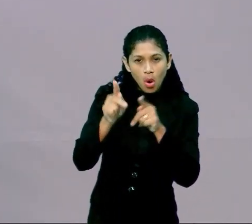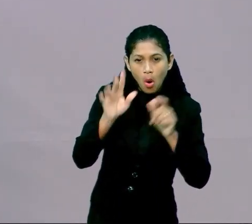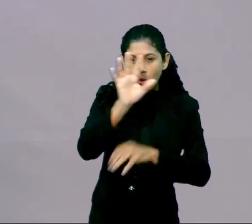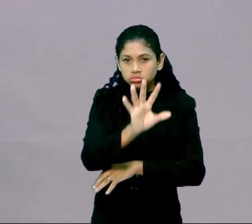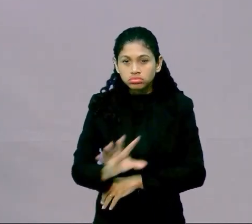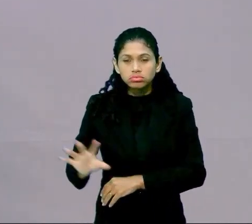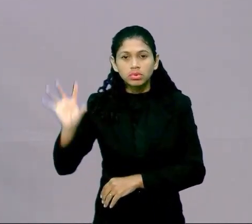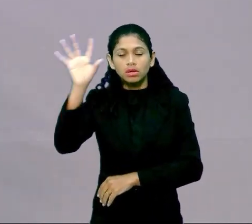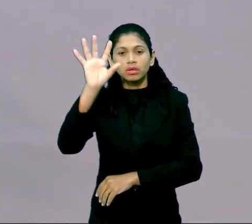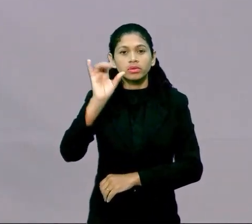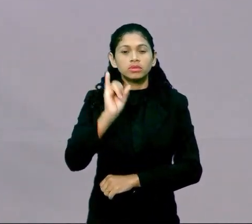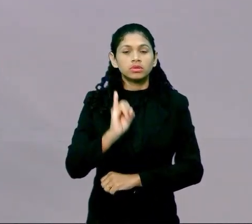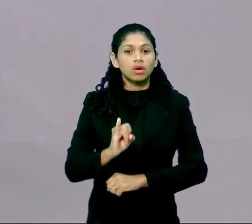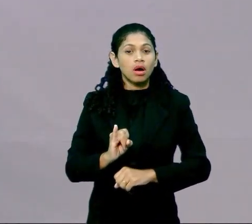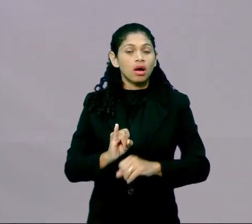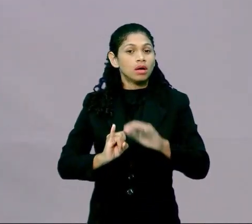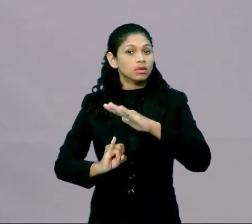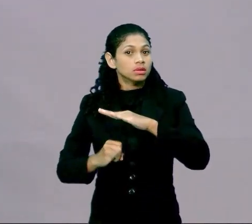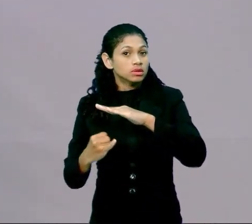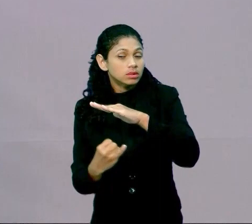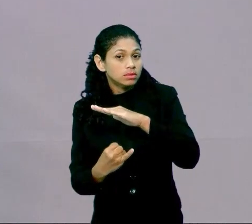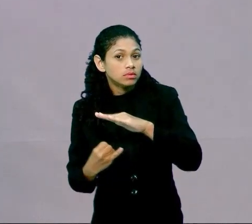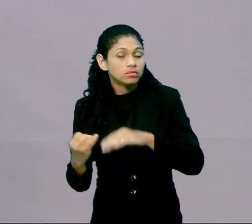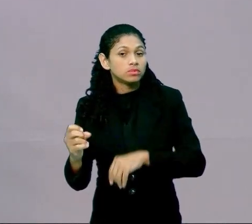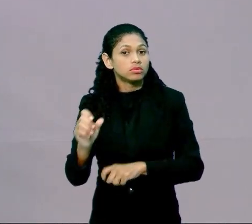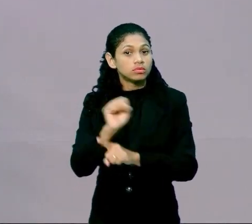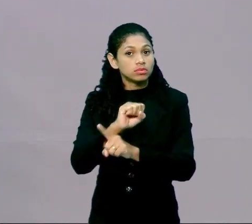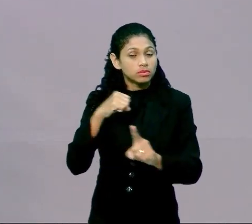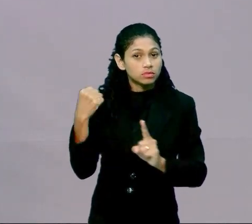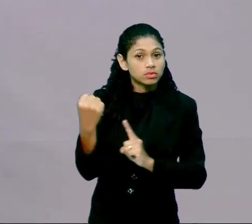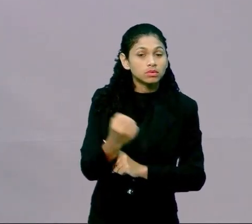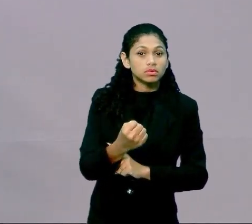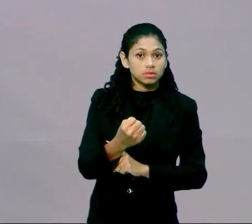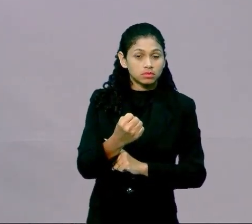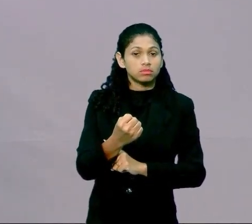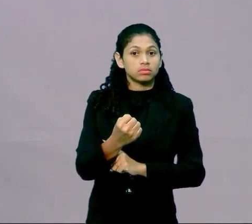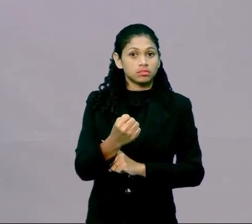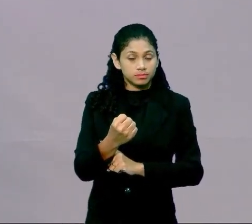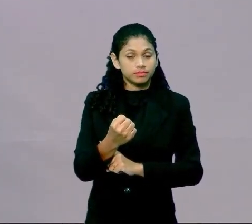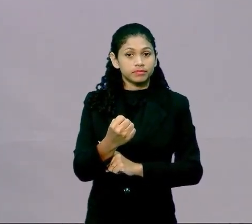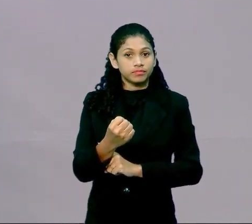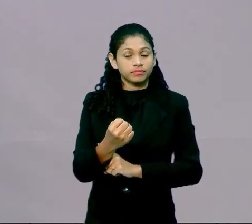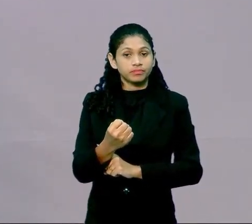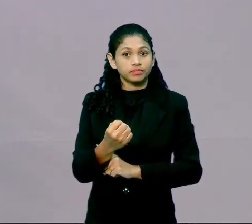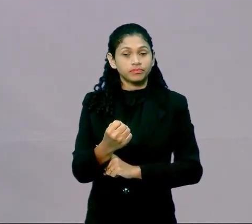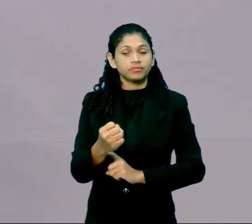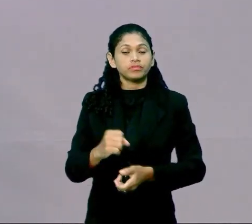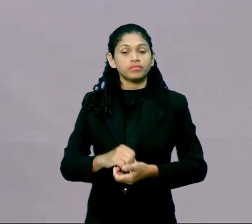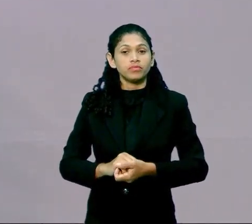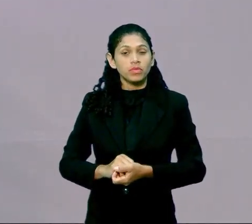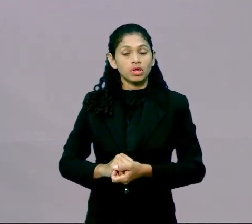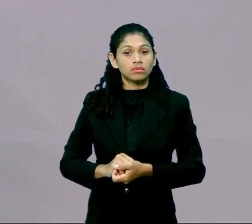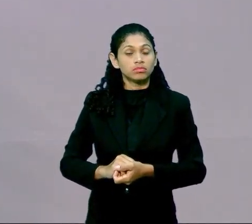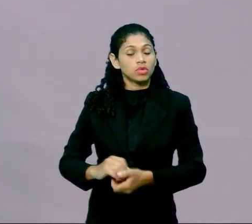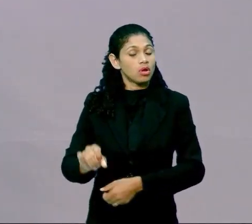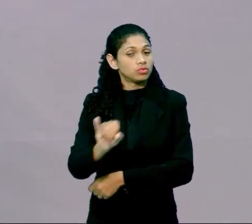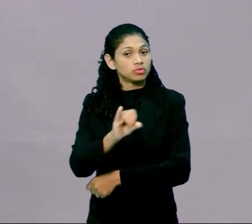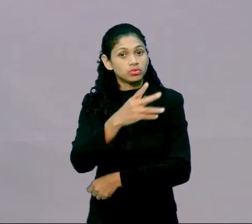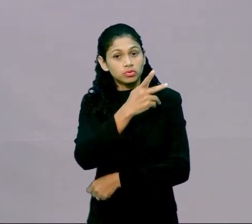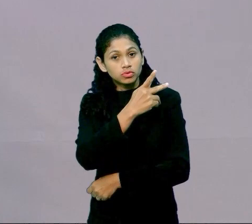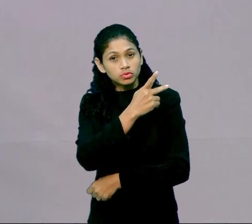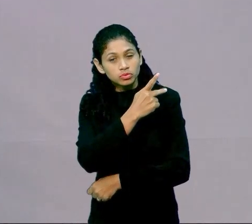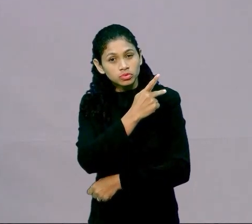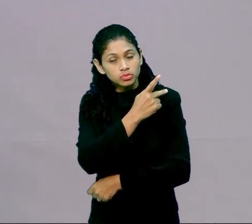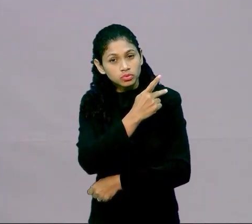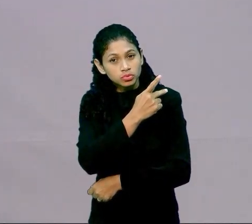instituições sociais, que nós popularmente conhecemos como instituições públicas. Enfim,